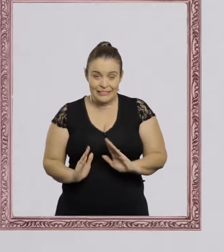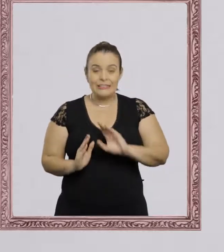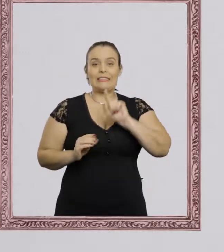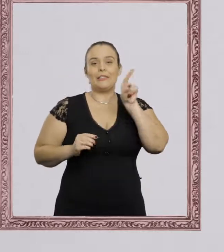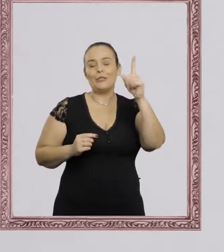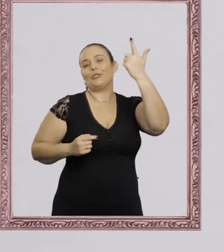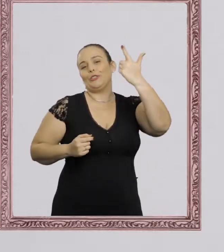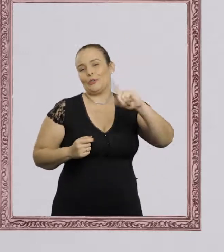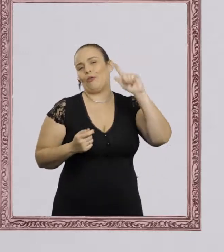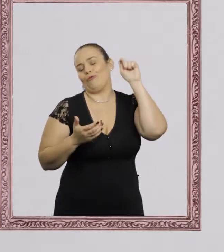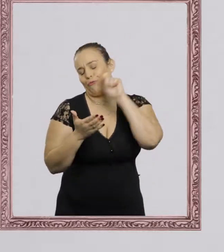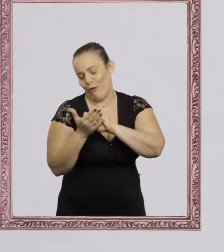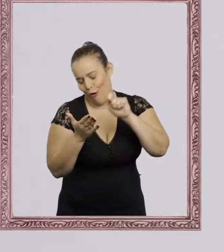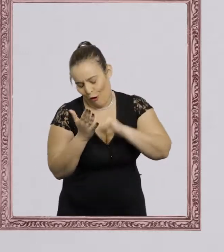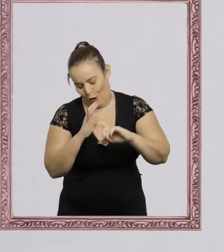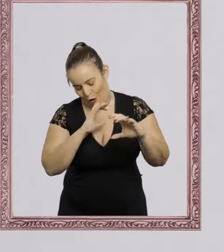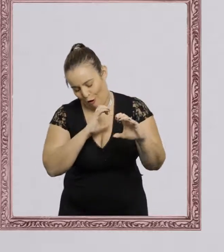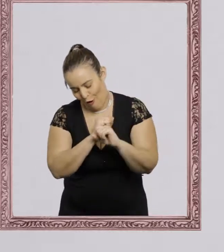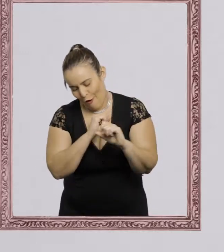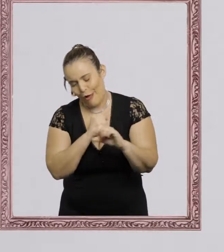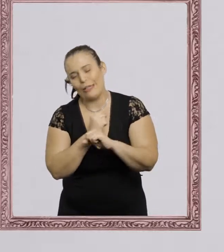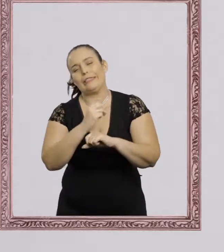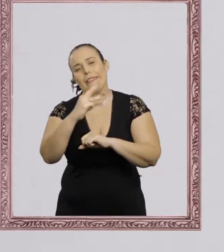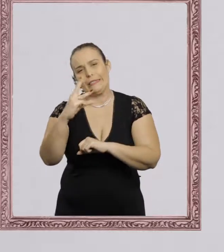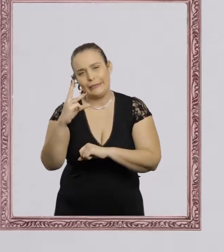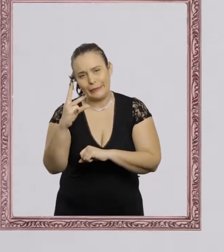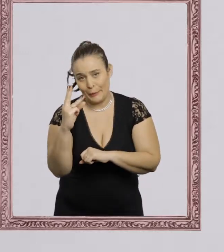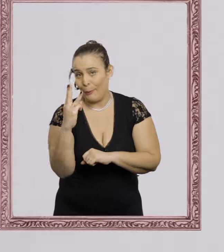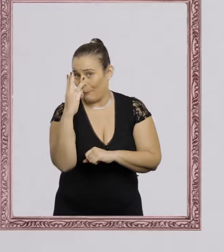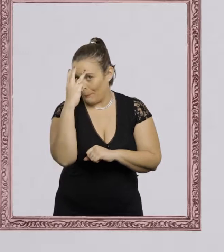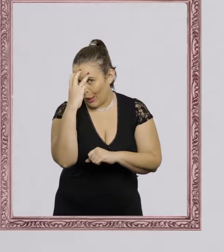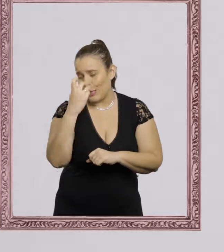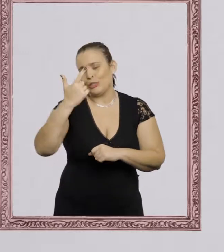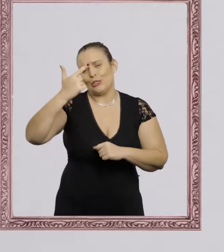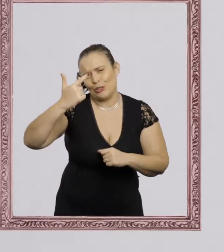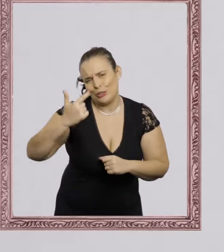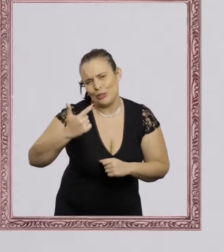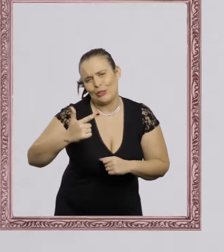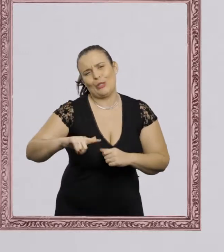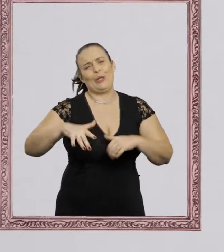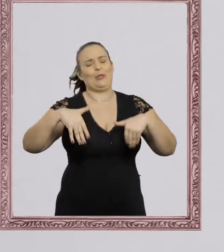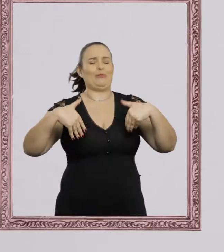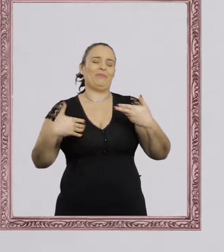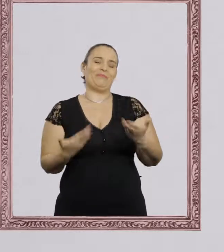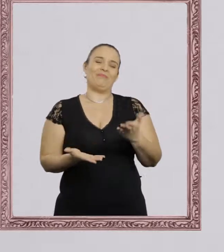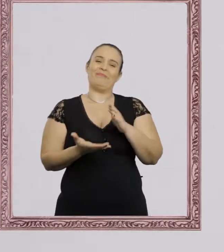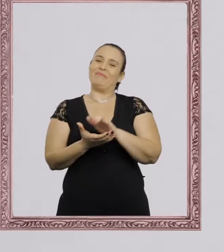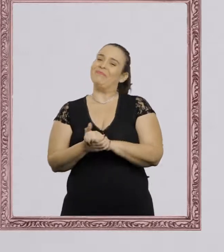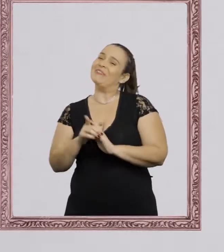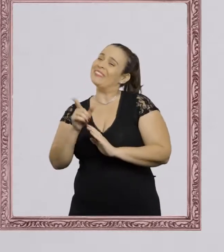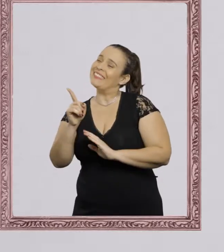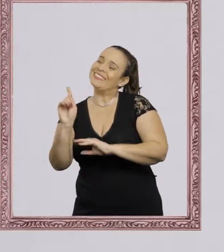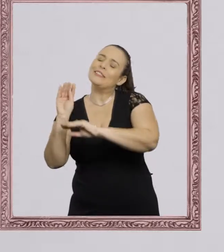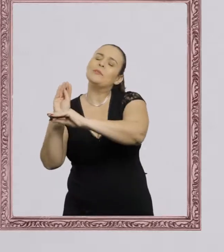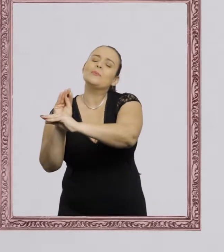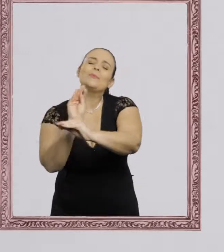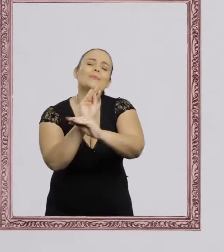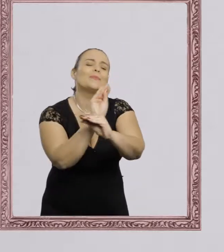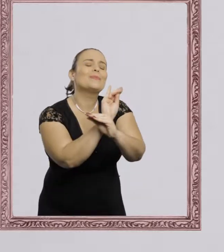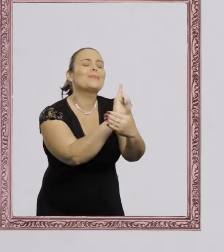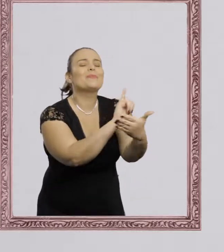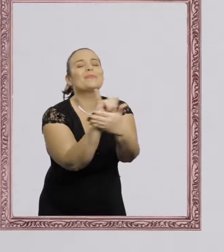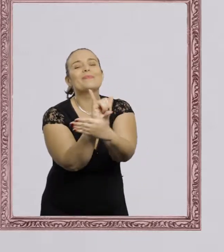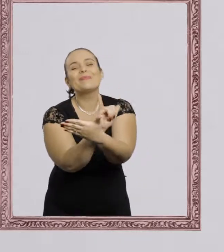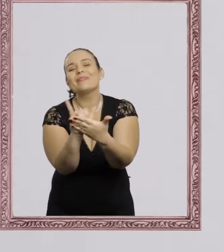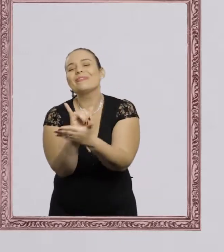Sr. Darling também fez muitas contas. Quando Miguel nasceu, foi a mesma coisa. A Sra. Darling cuidava de tudo com